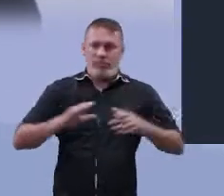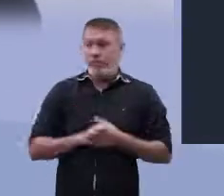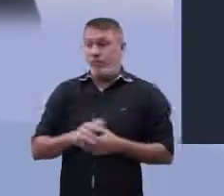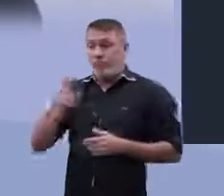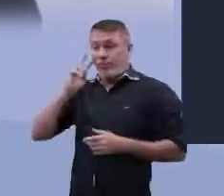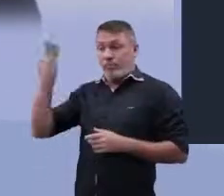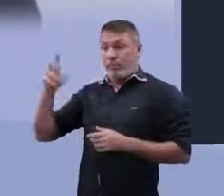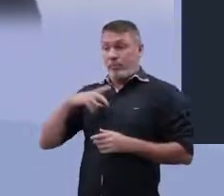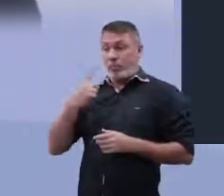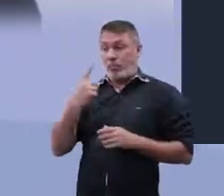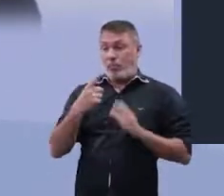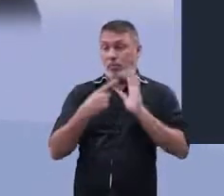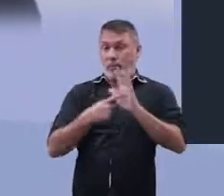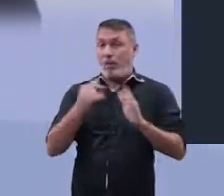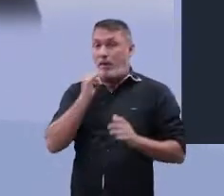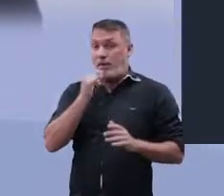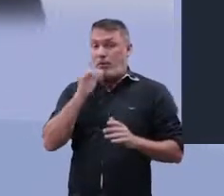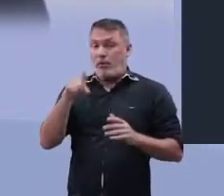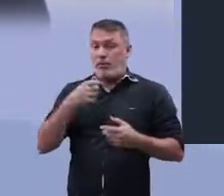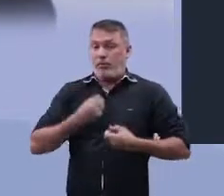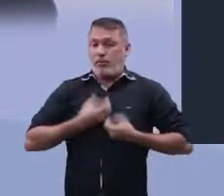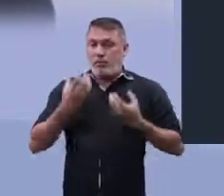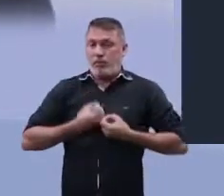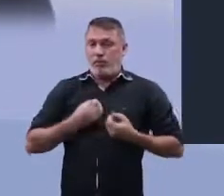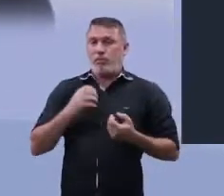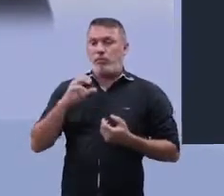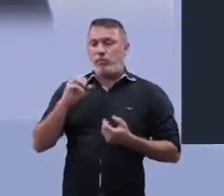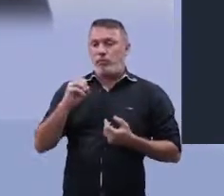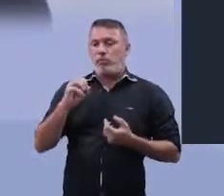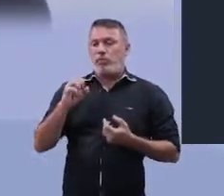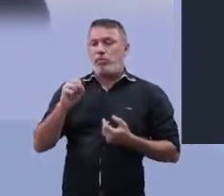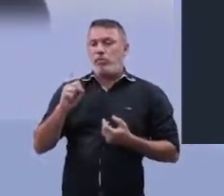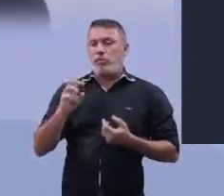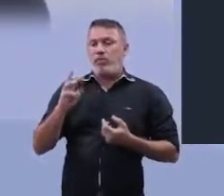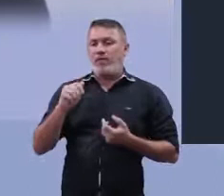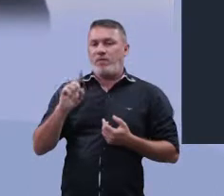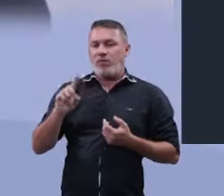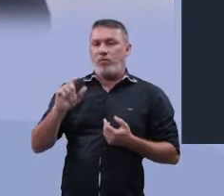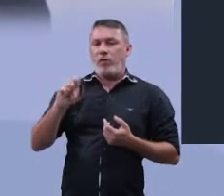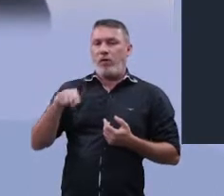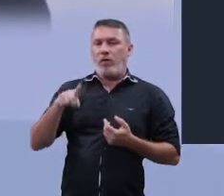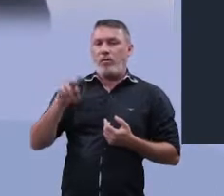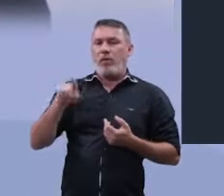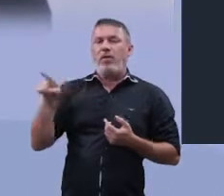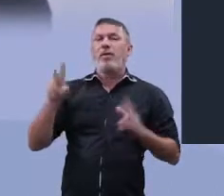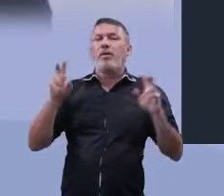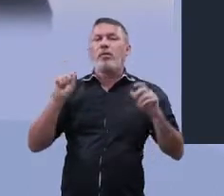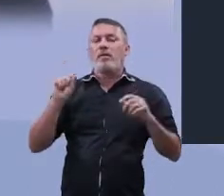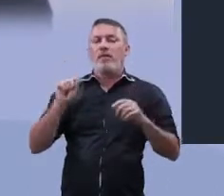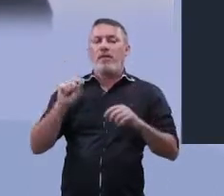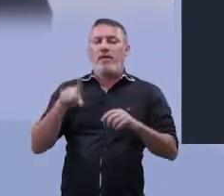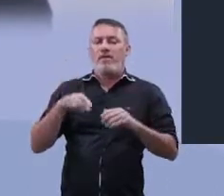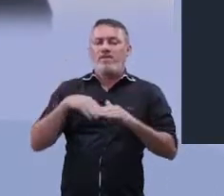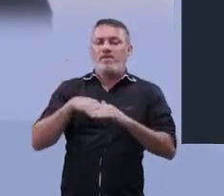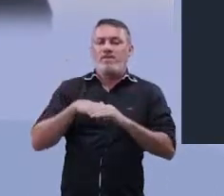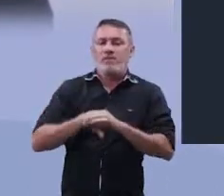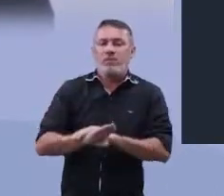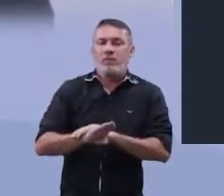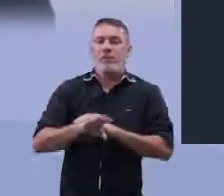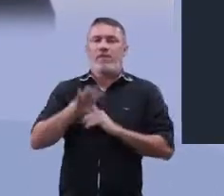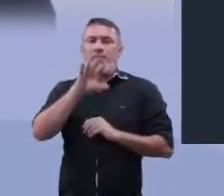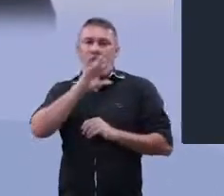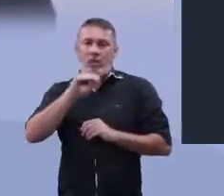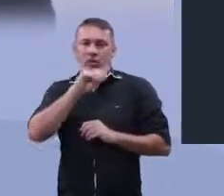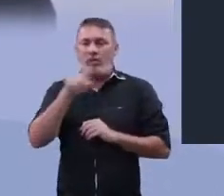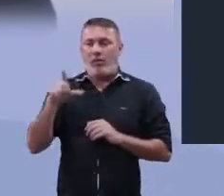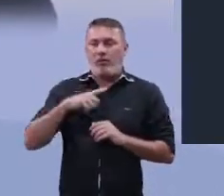Aqui eu trouxe um exemplo para vocês de um poema de Oswald de Andrade que se chama Vício da Fala. Ele vai apresentar alguns termos que a